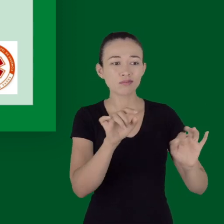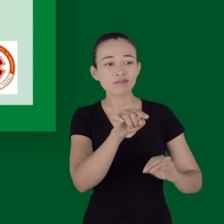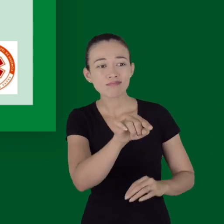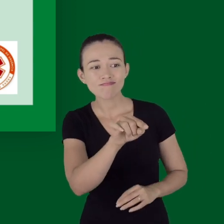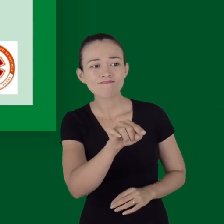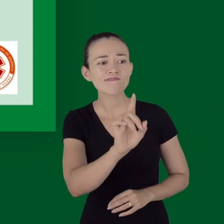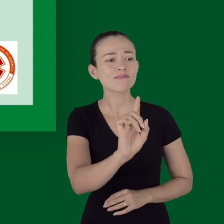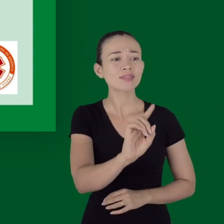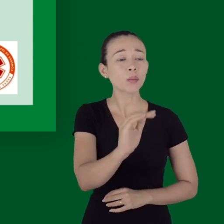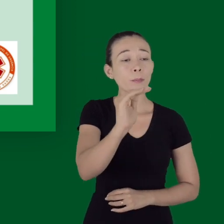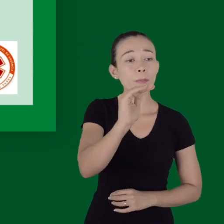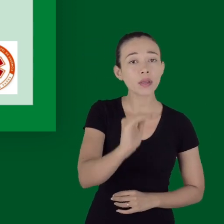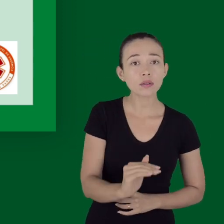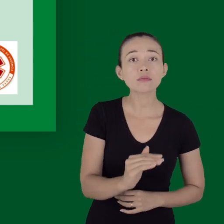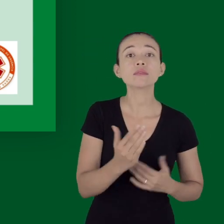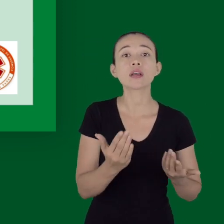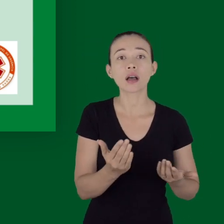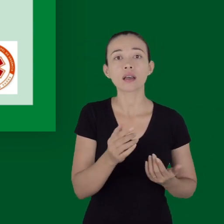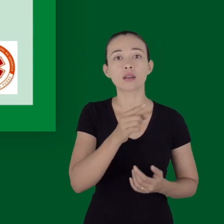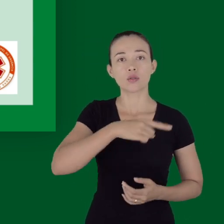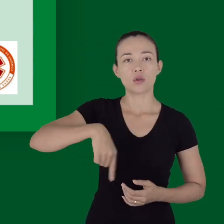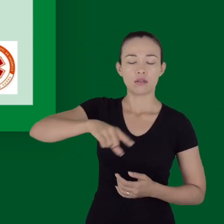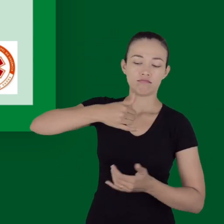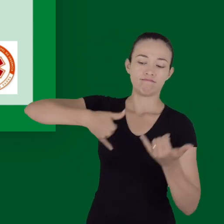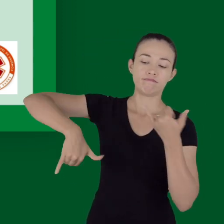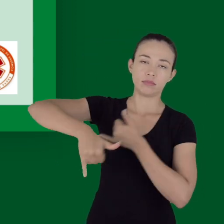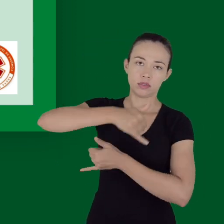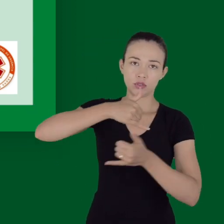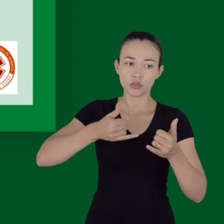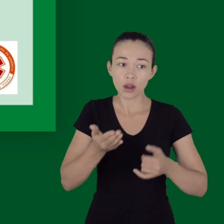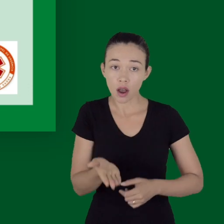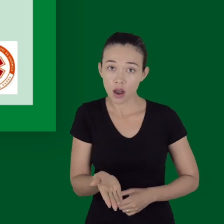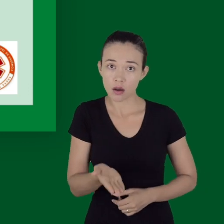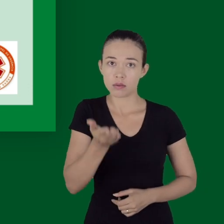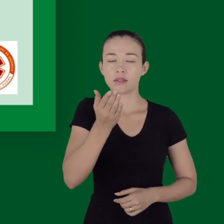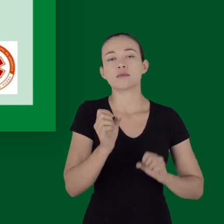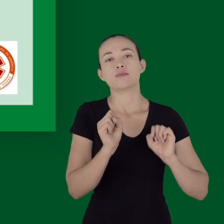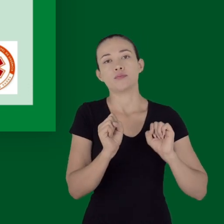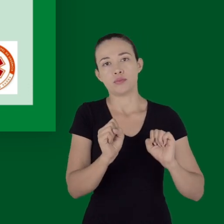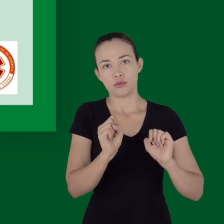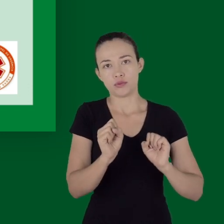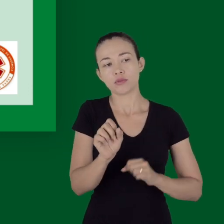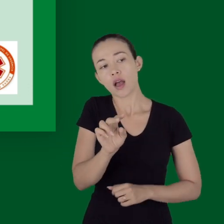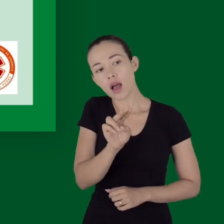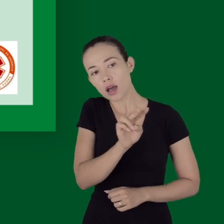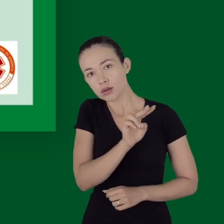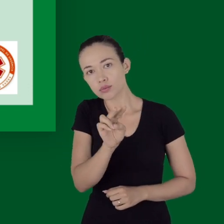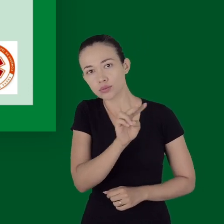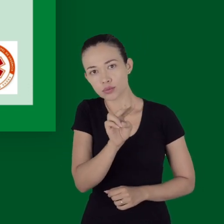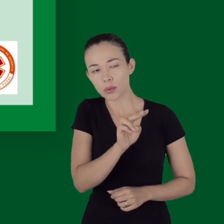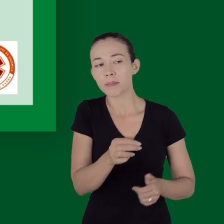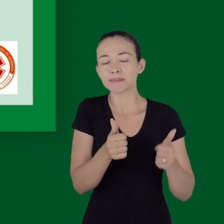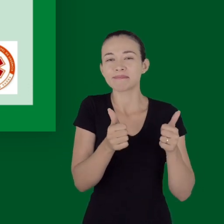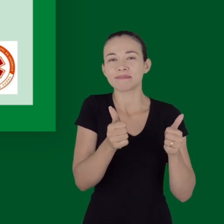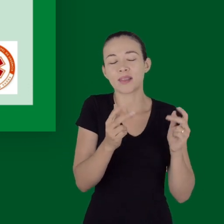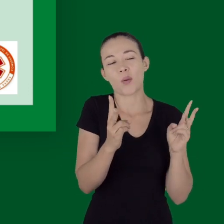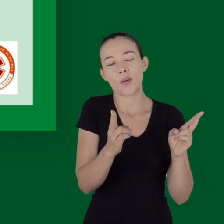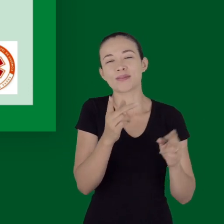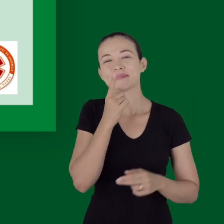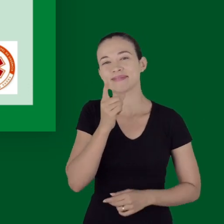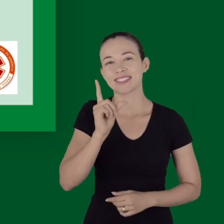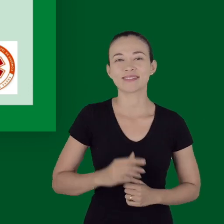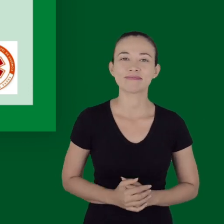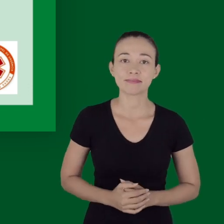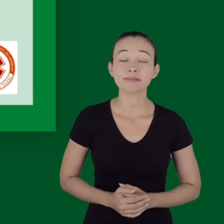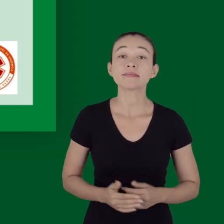então tá ótimo. Se por acaso o pulso não tiver condizente, tiver um pouquinho menor, a gente pode aumentar um pouquinho a energia, que aí você vai ter a captura elétrica